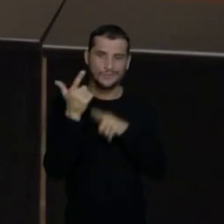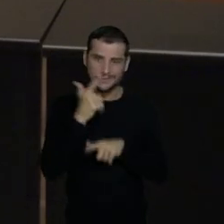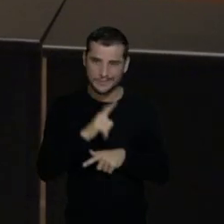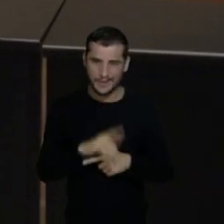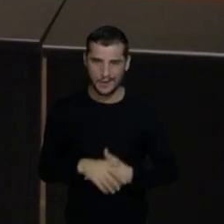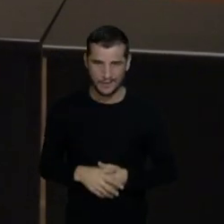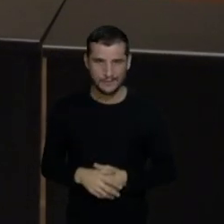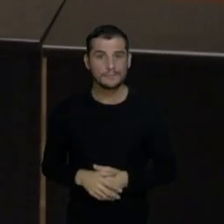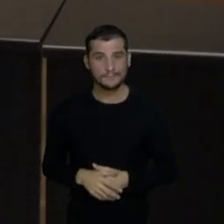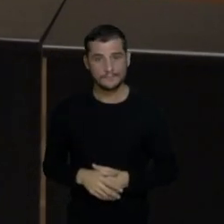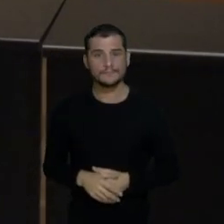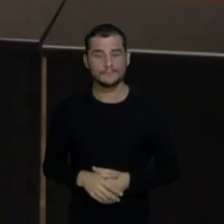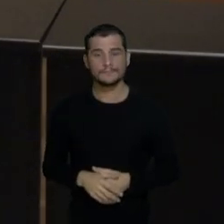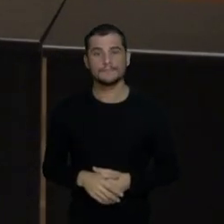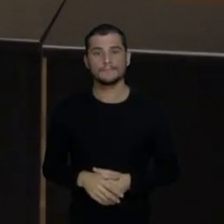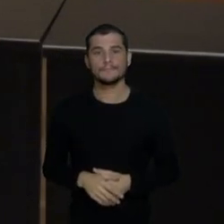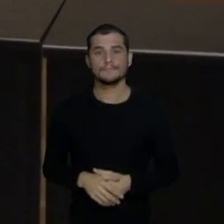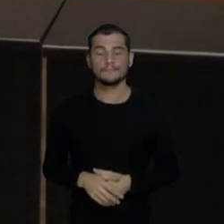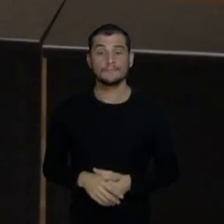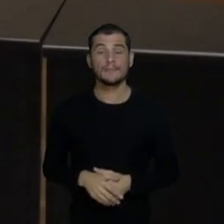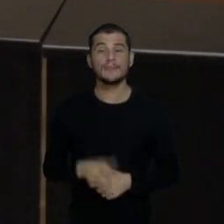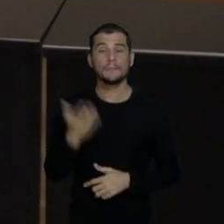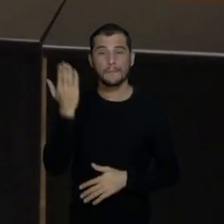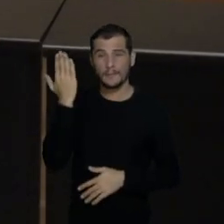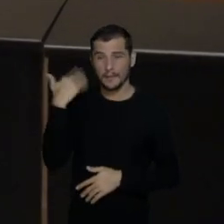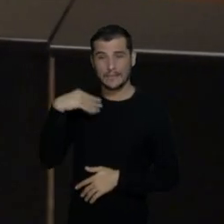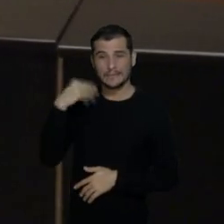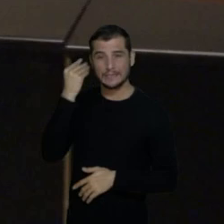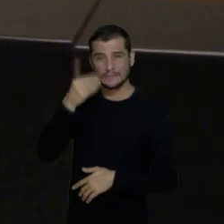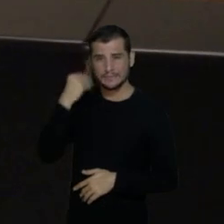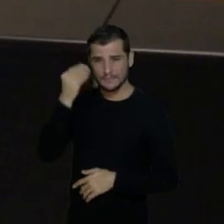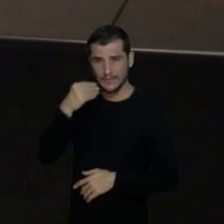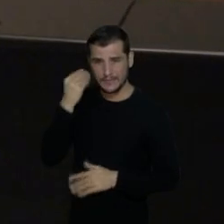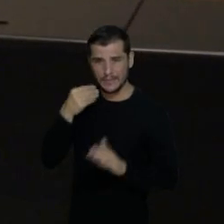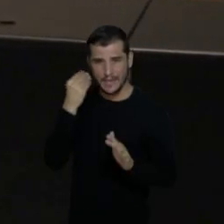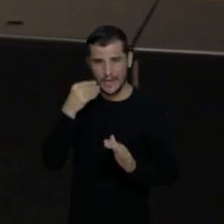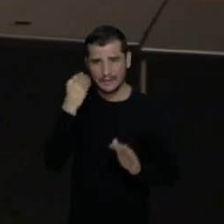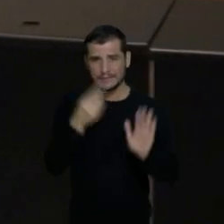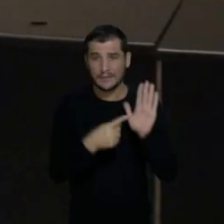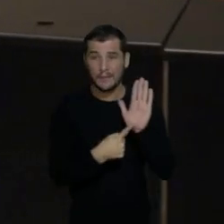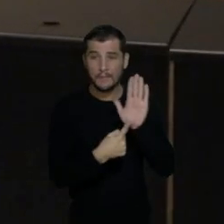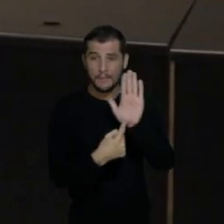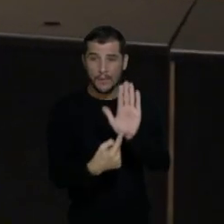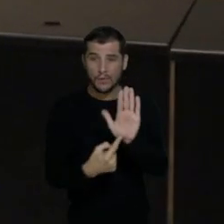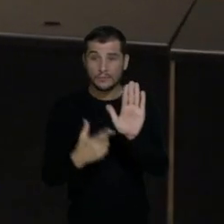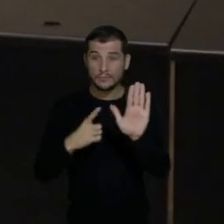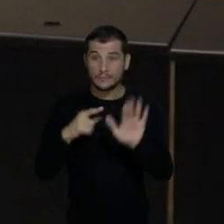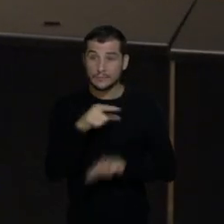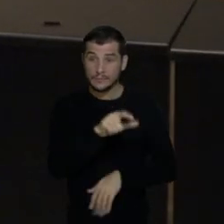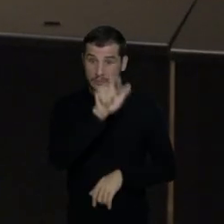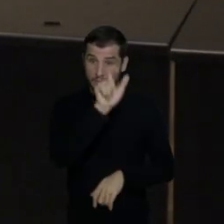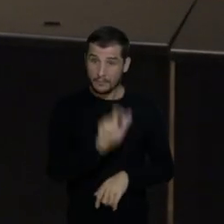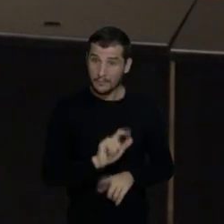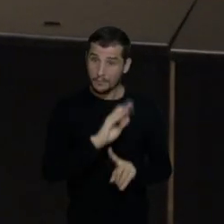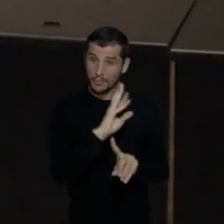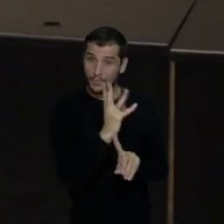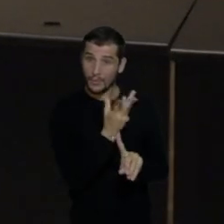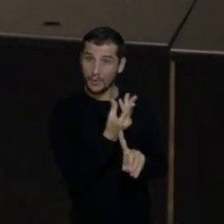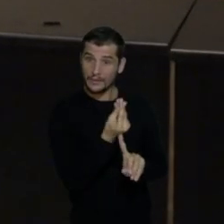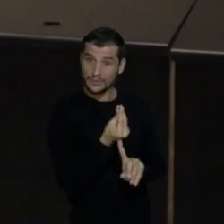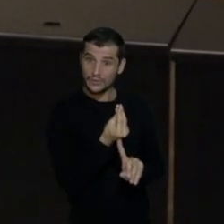Eh a gente teve uma experiência agora na amostra um dos dos artistas disléxico que se descobriu disléxico